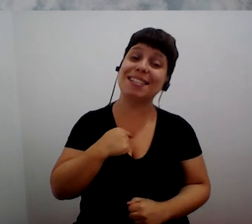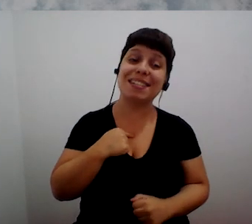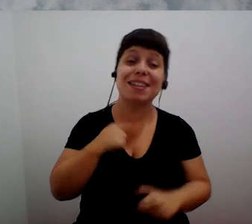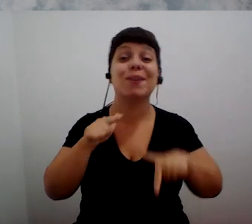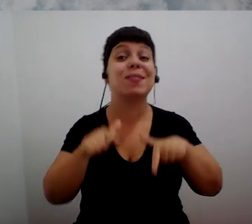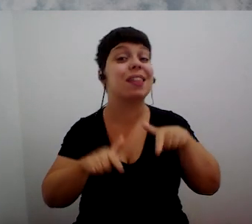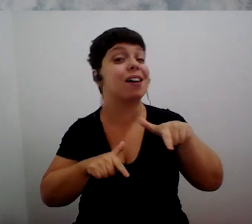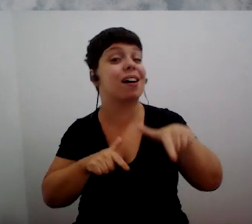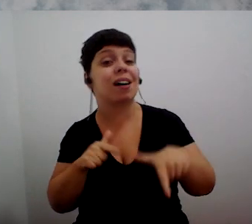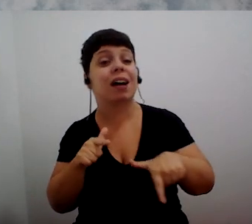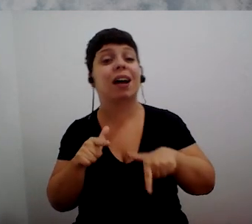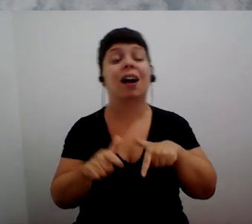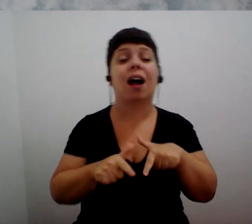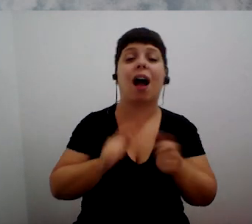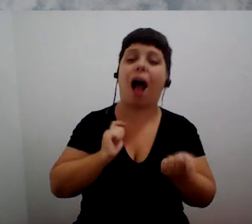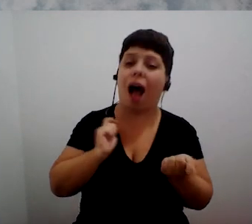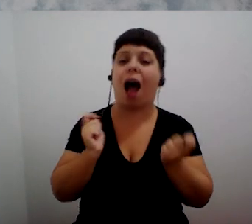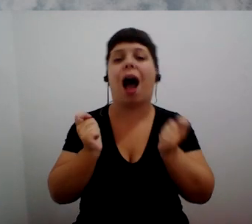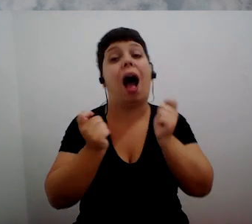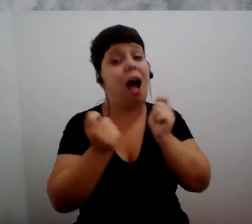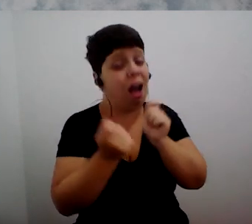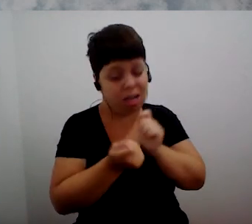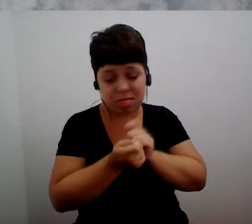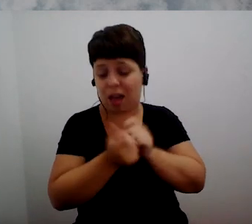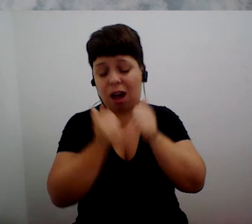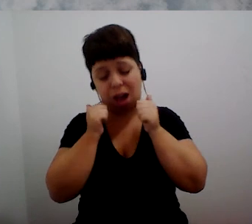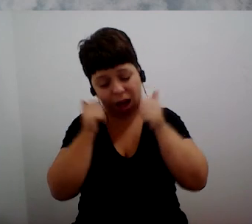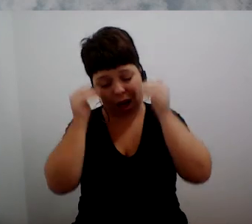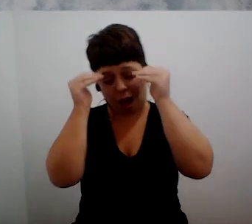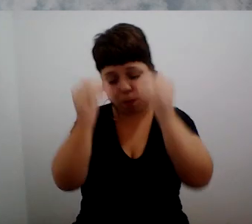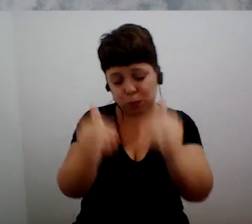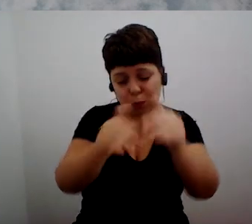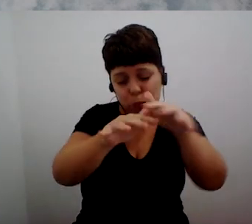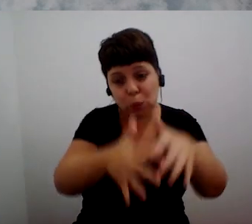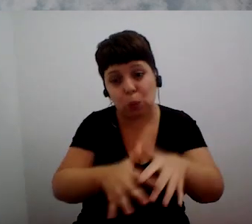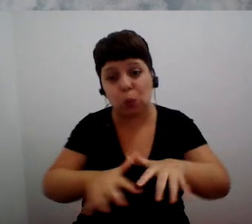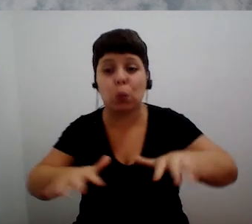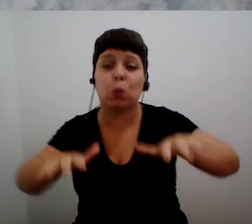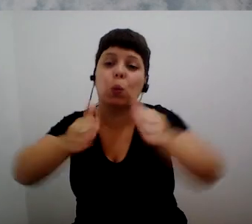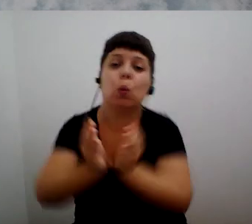See you.